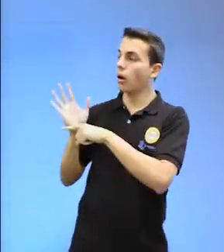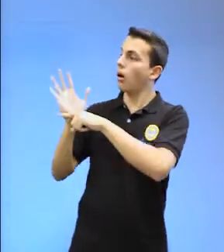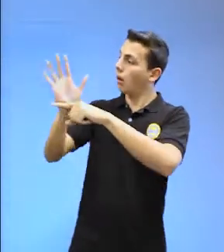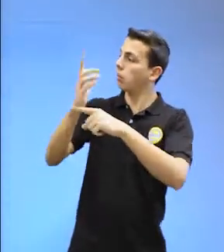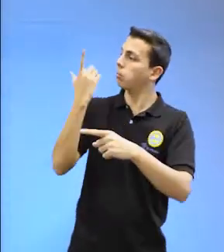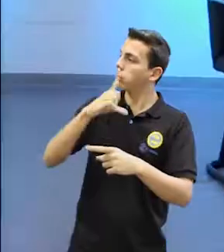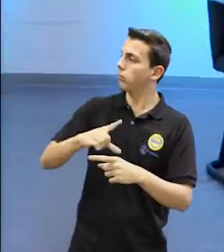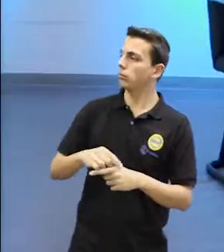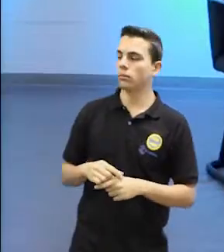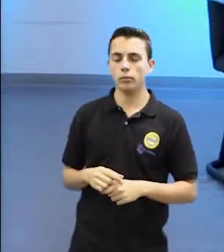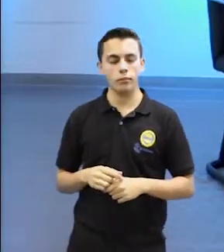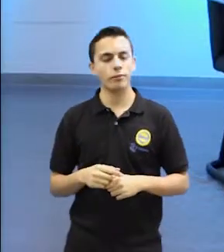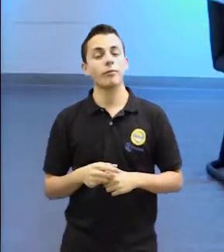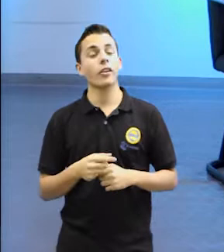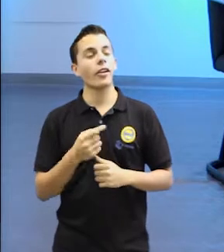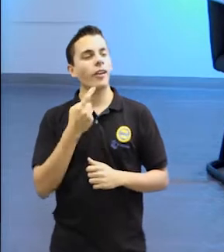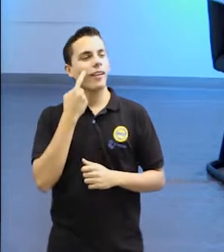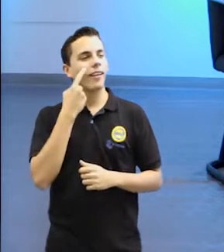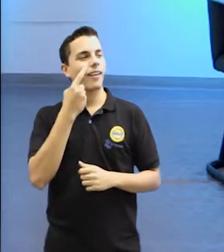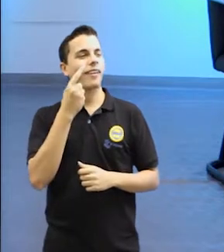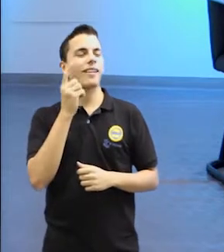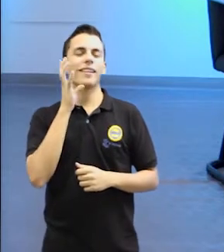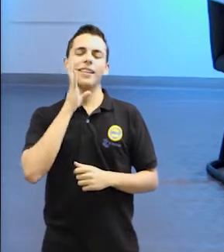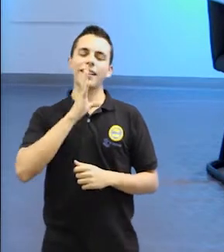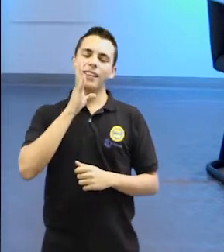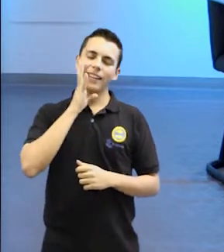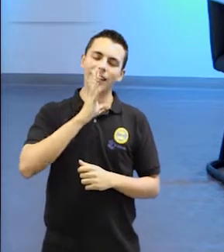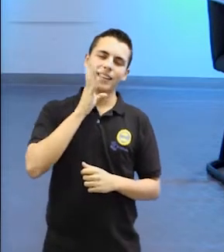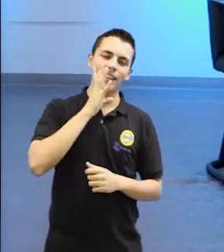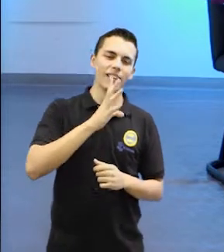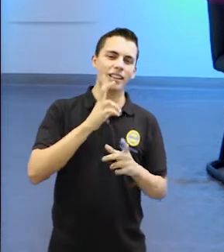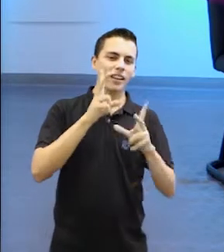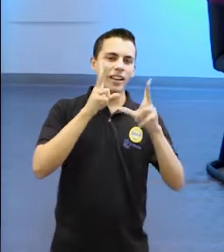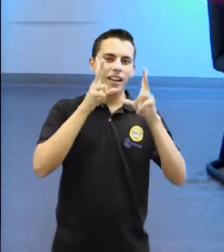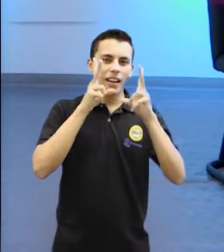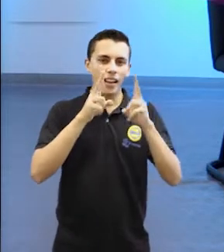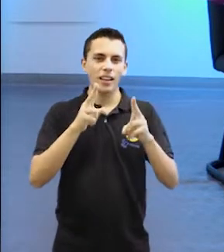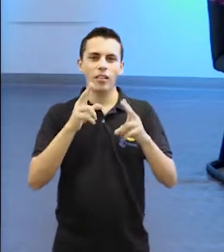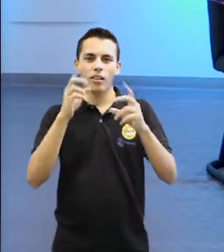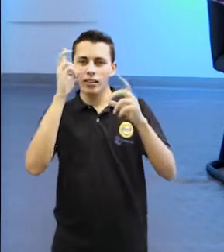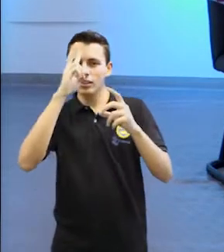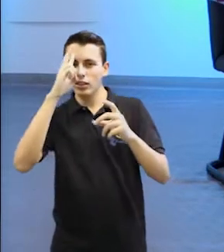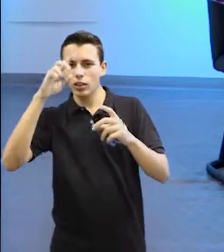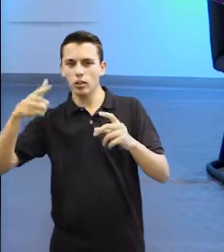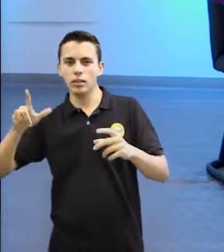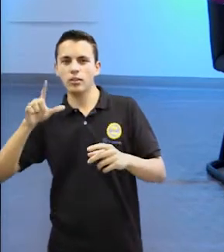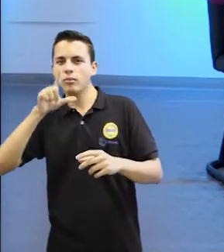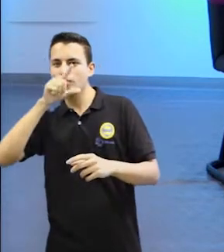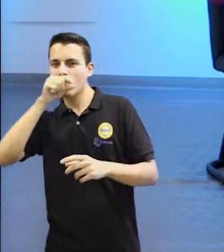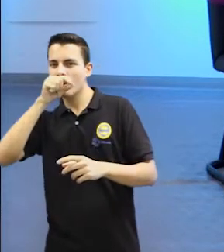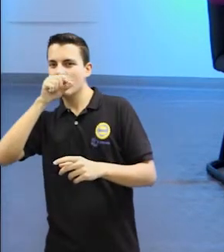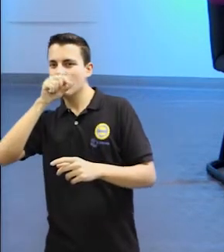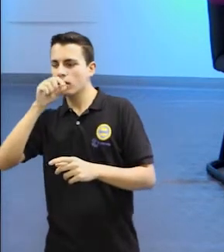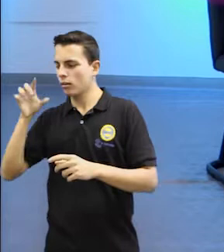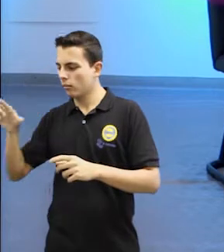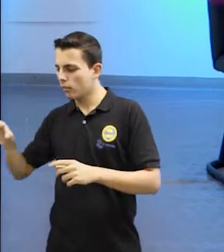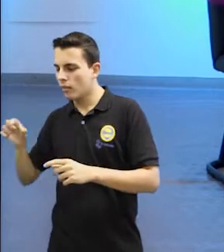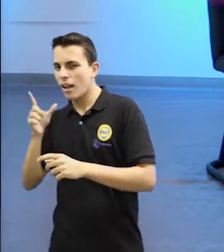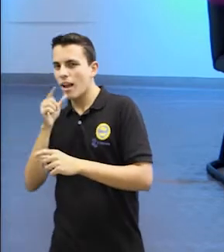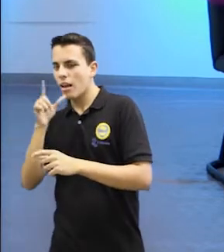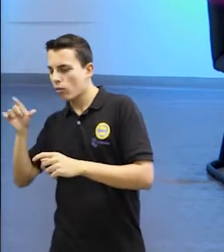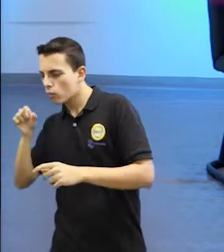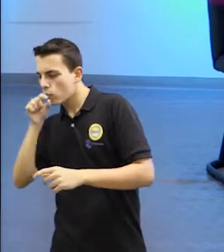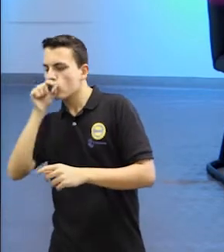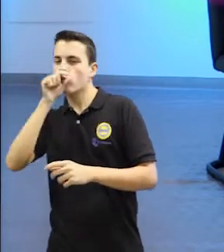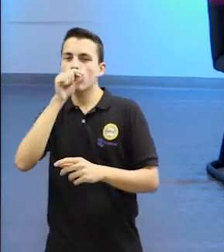lindo. É que nem a historinha do beija-flor, não é? Pois do incêndio. Todo mundo está incendiando e ele vai no biquinho dele